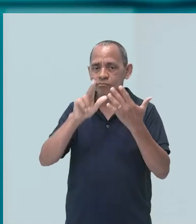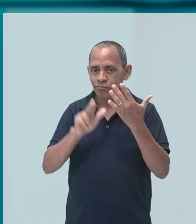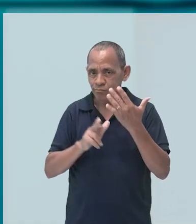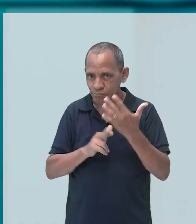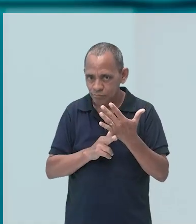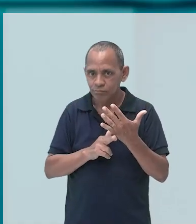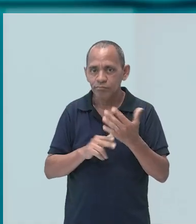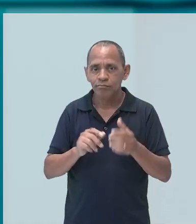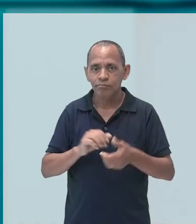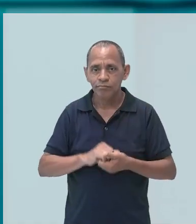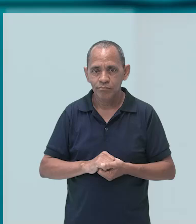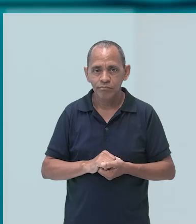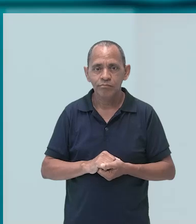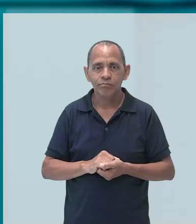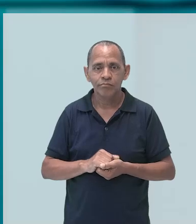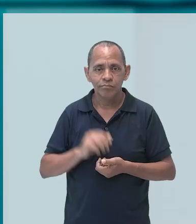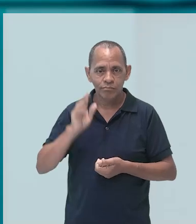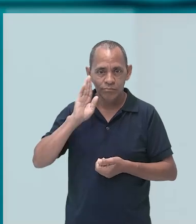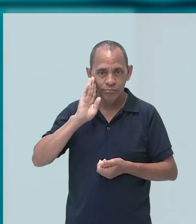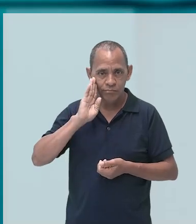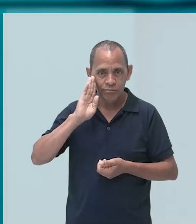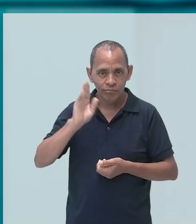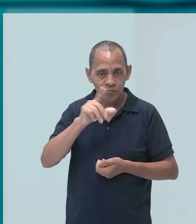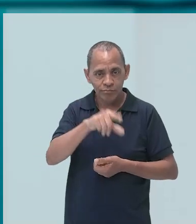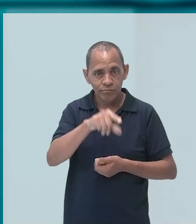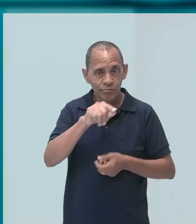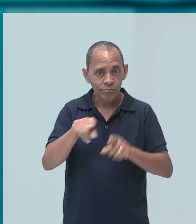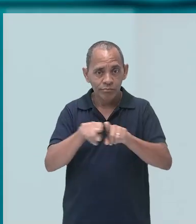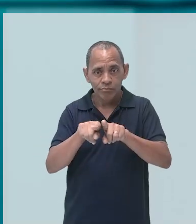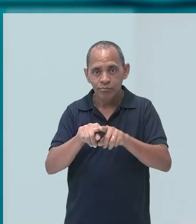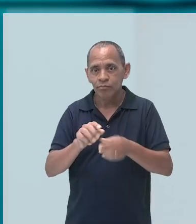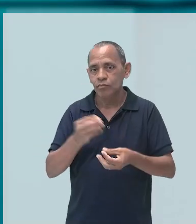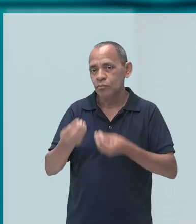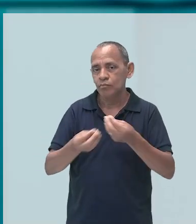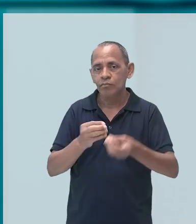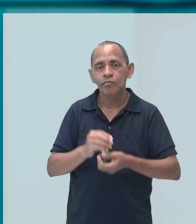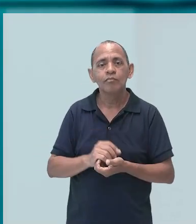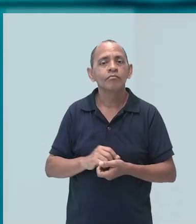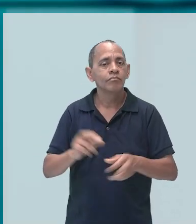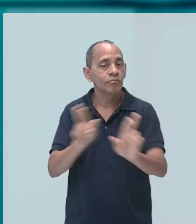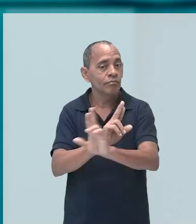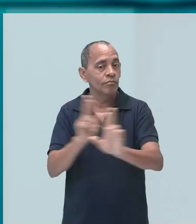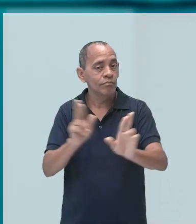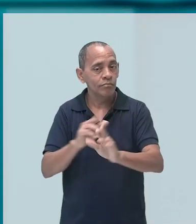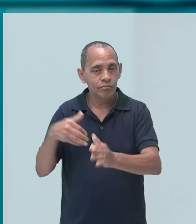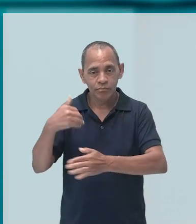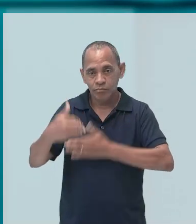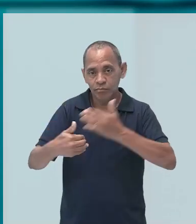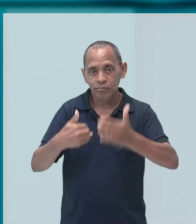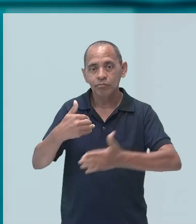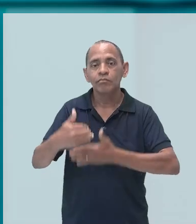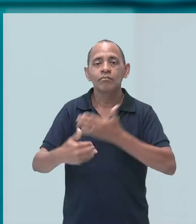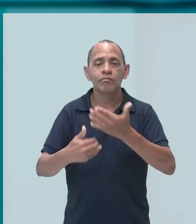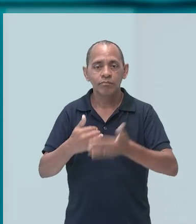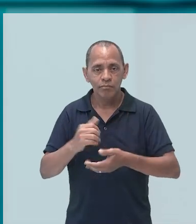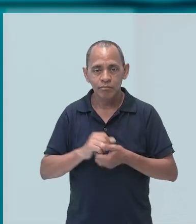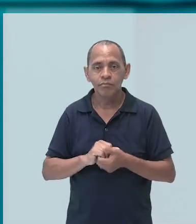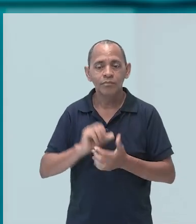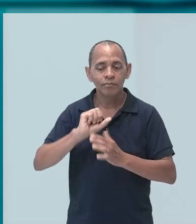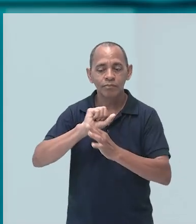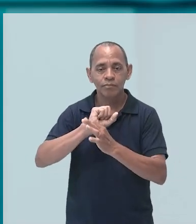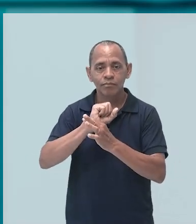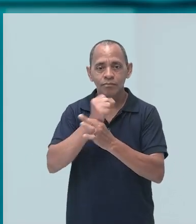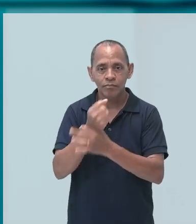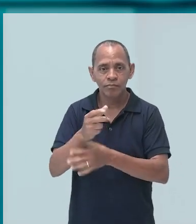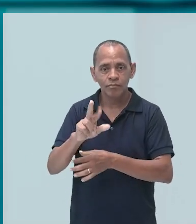Então, toda essa questão da preferência tem a ver com isso, tem a ver com esse processo de ter